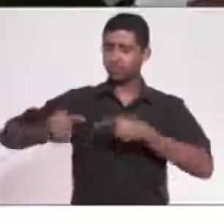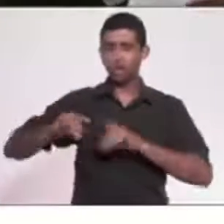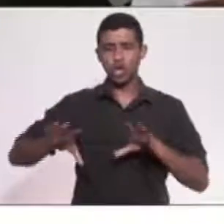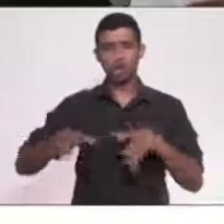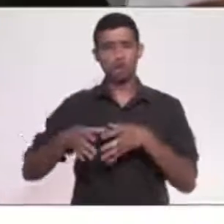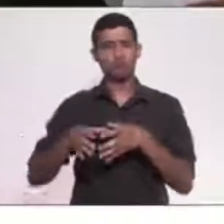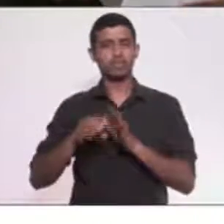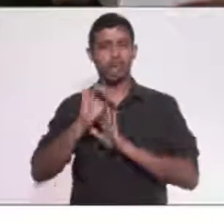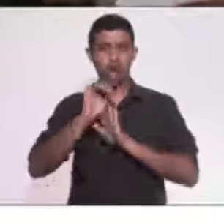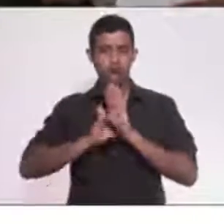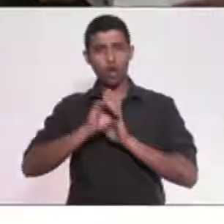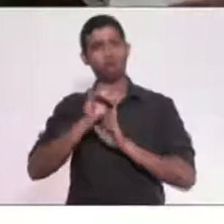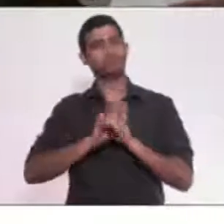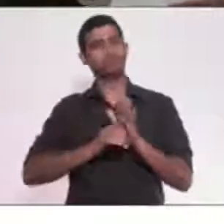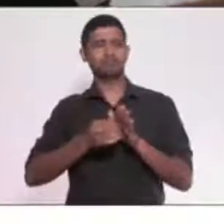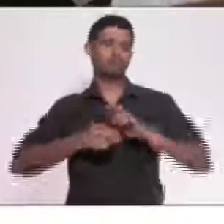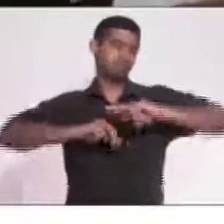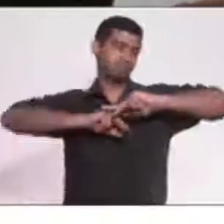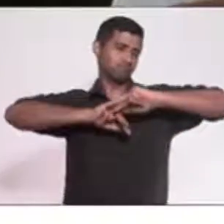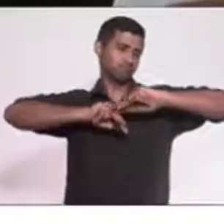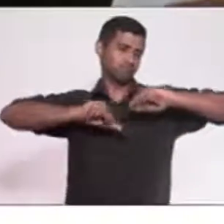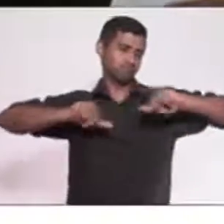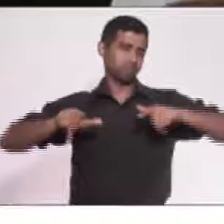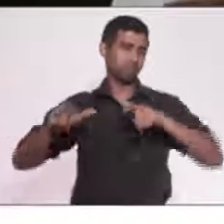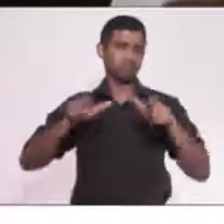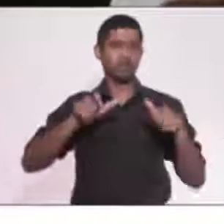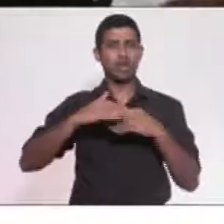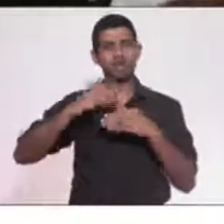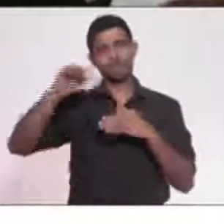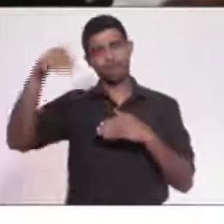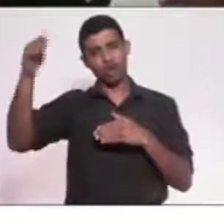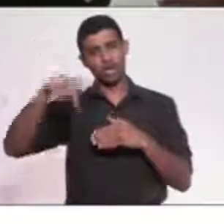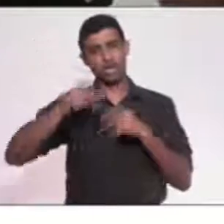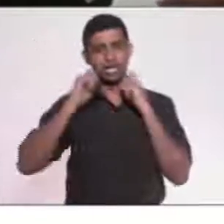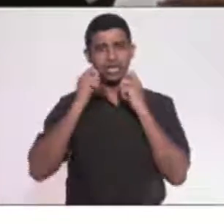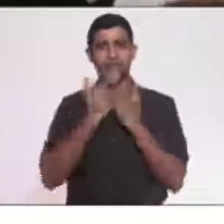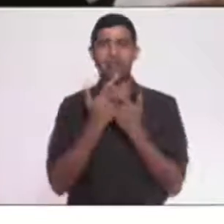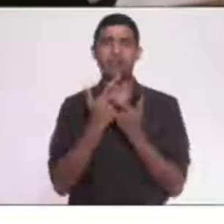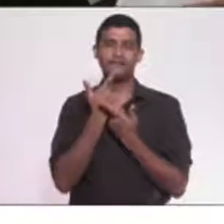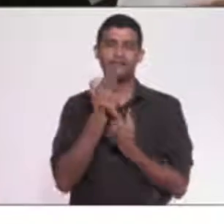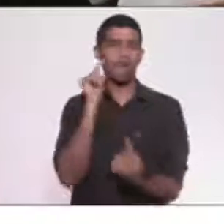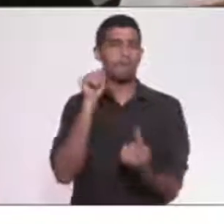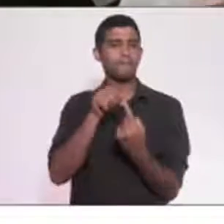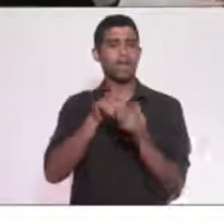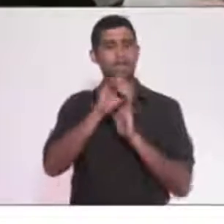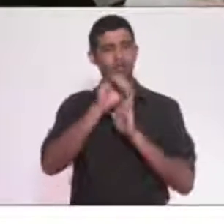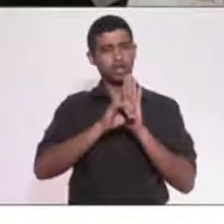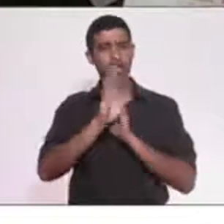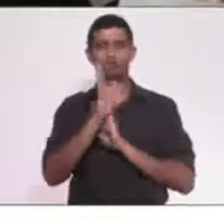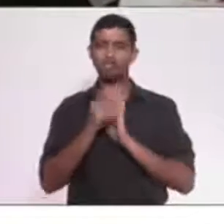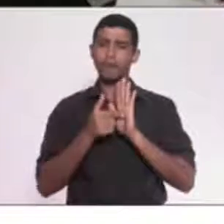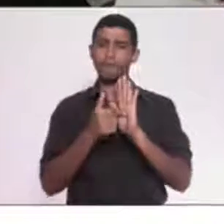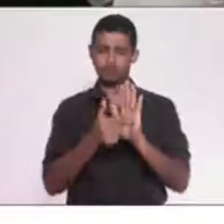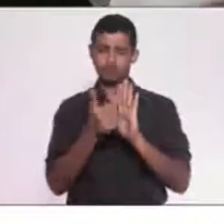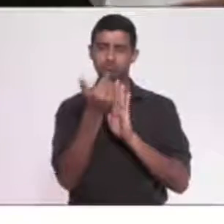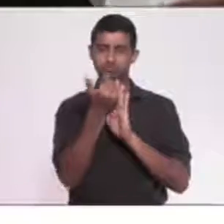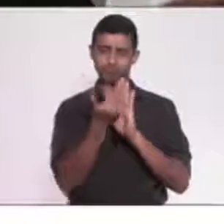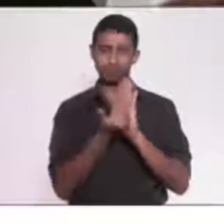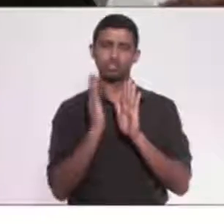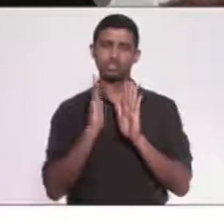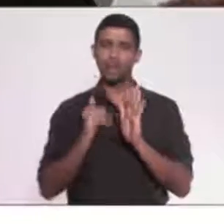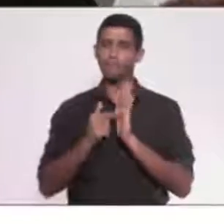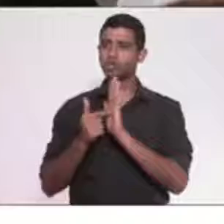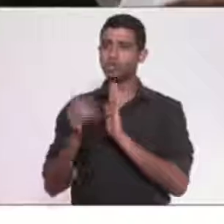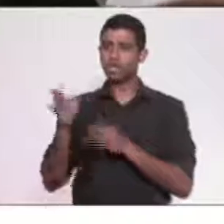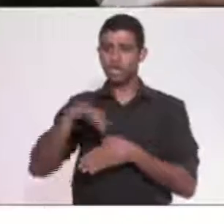via outros lugares, fóruns aqui nessa casa, sobre diferentes peças orçamentárias. E eu já apresentei isso ao líder do governo,